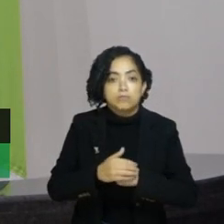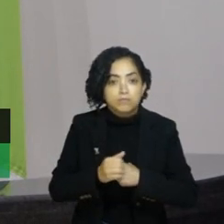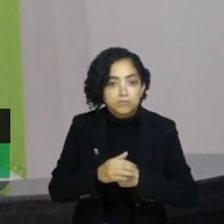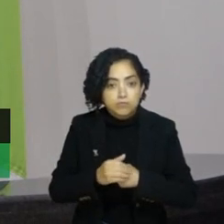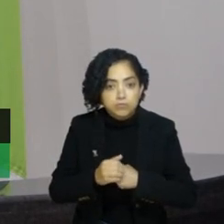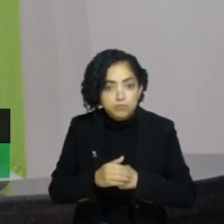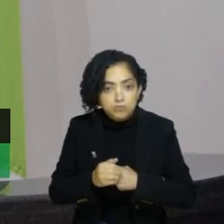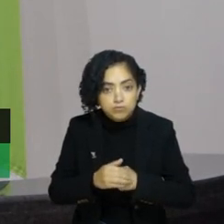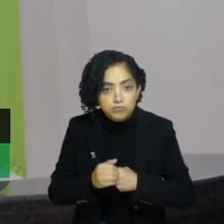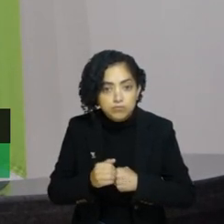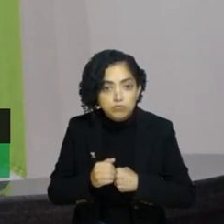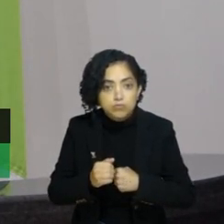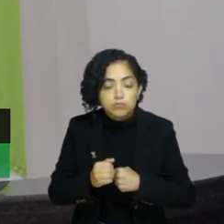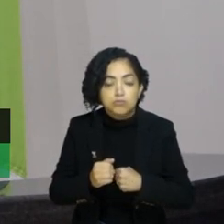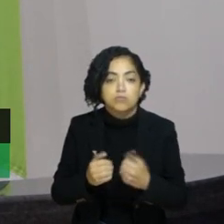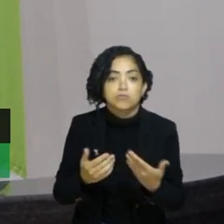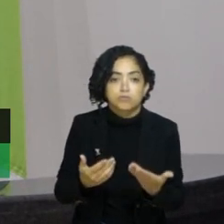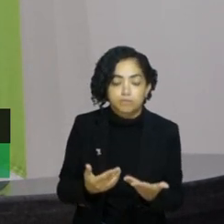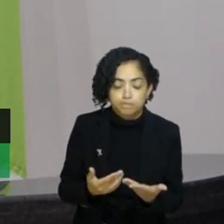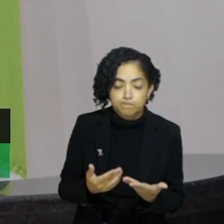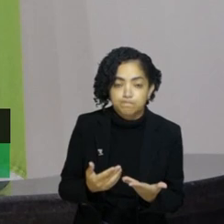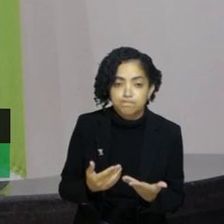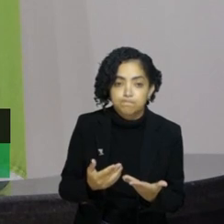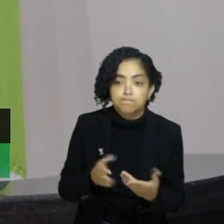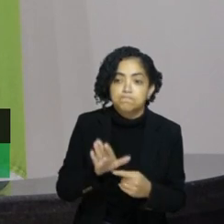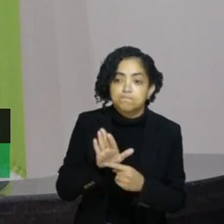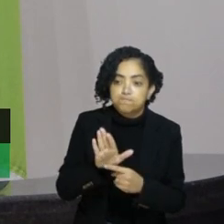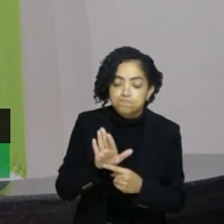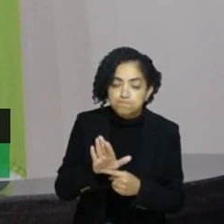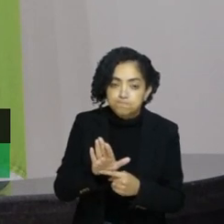um cidadão sequer eldoraldense.